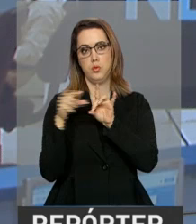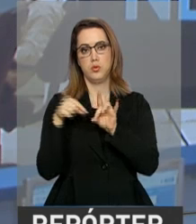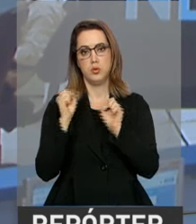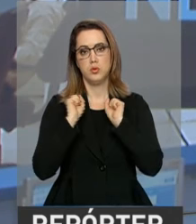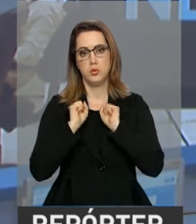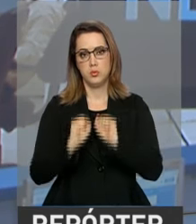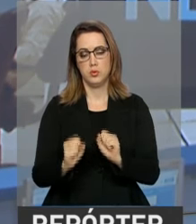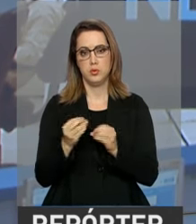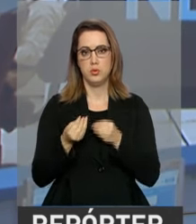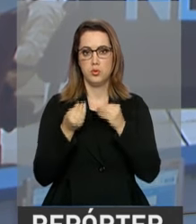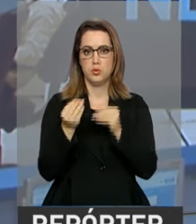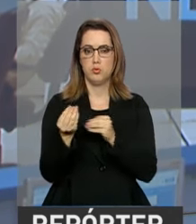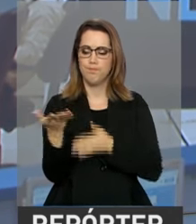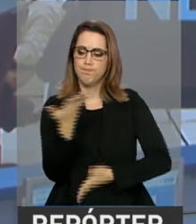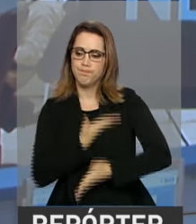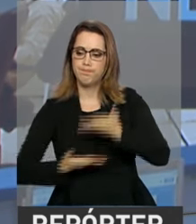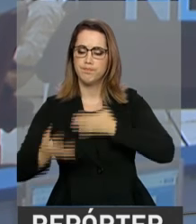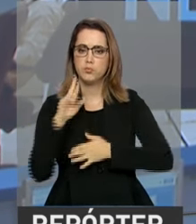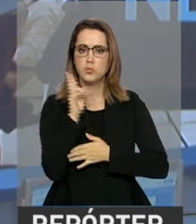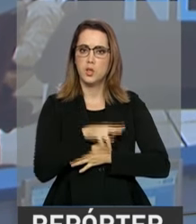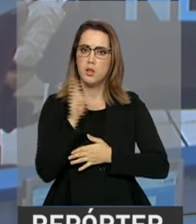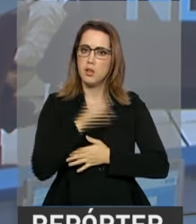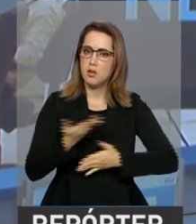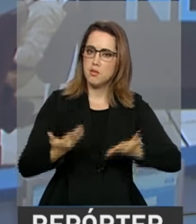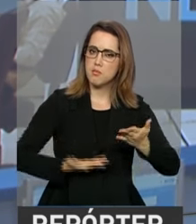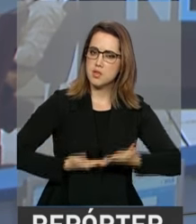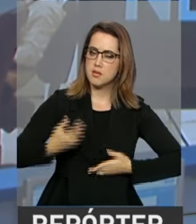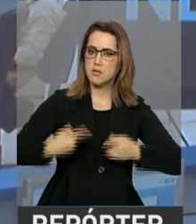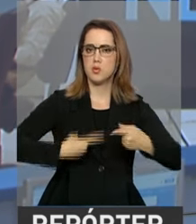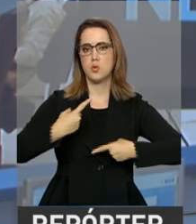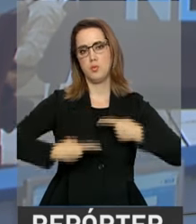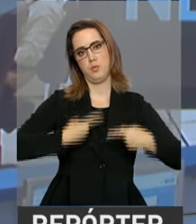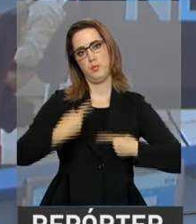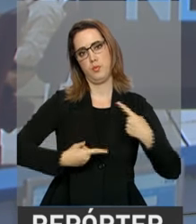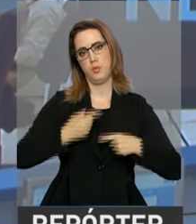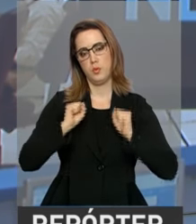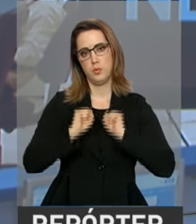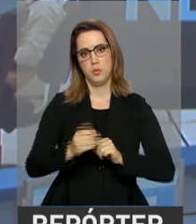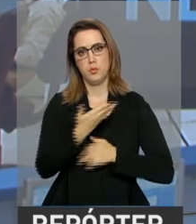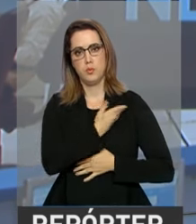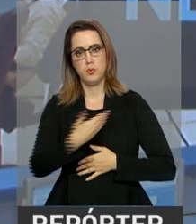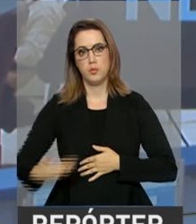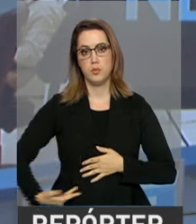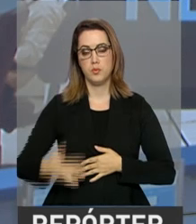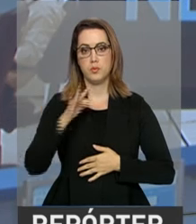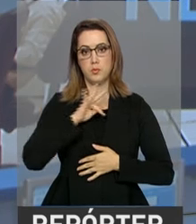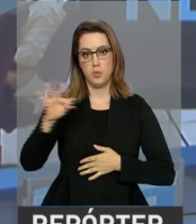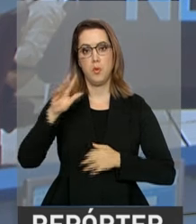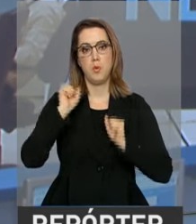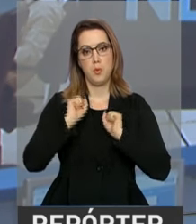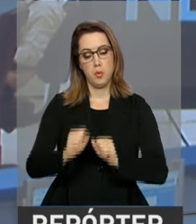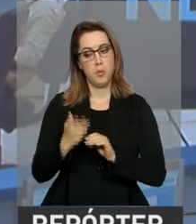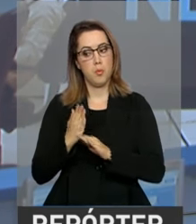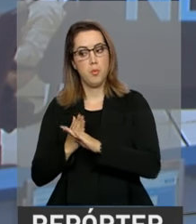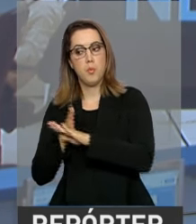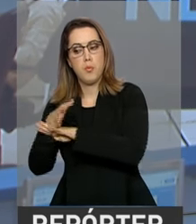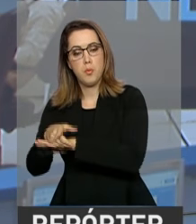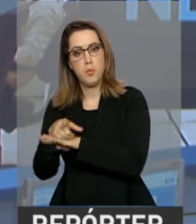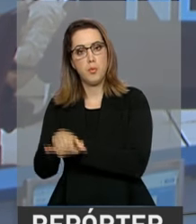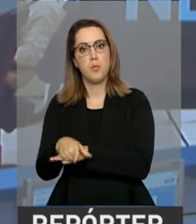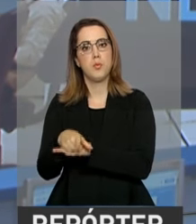garantir que as manifestações sobre políticas e serviços públicos prestados pelo Governo Federal sejam